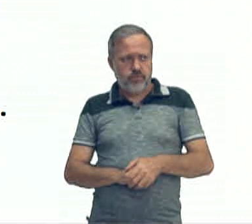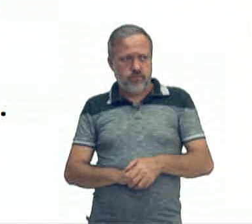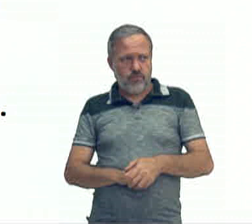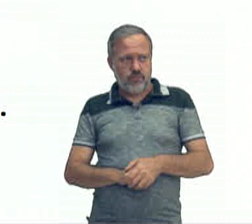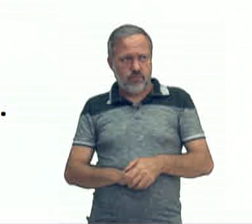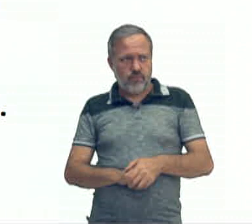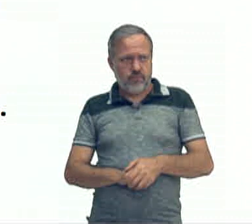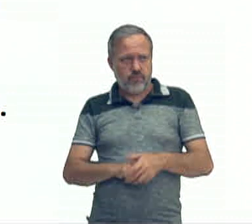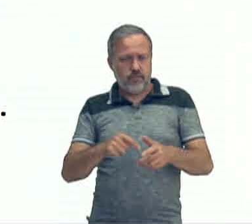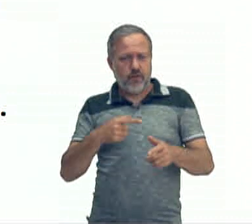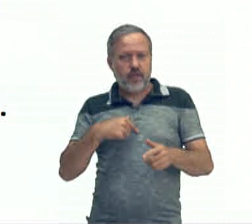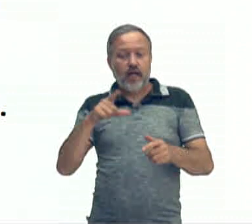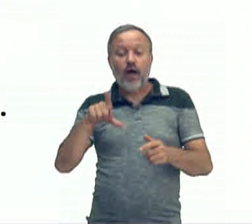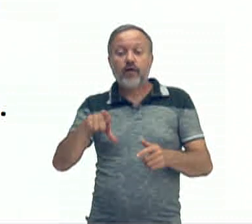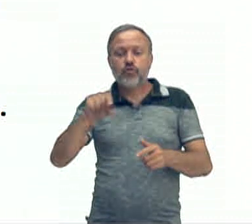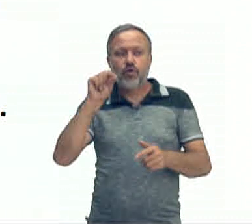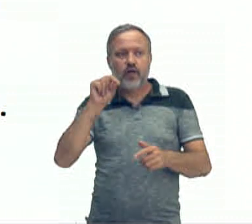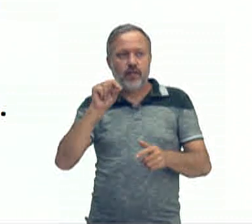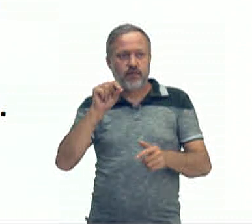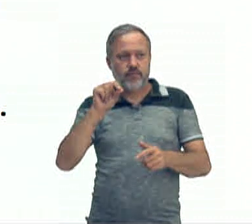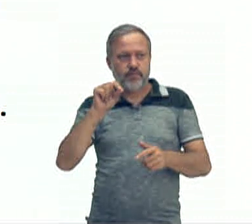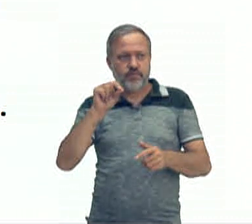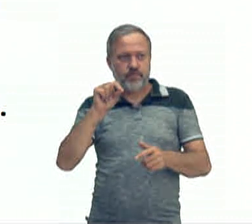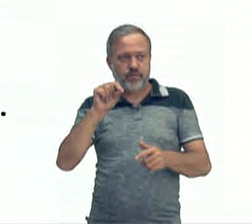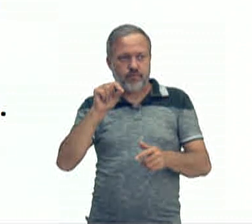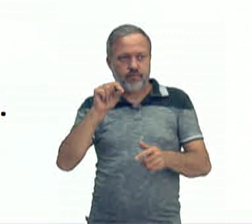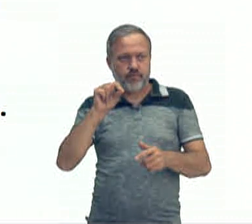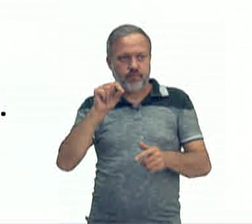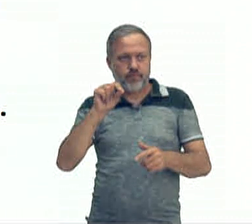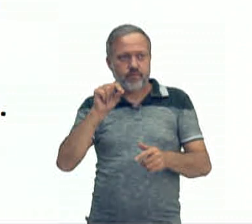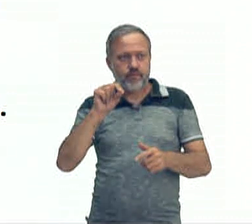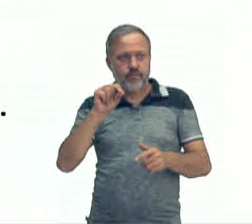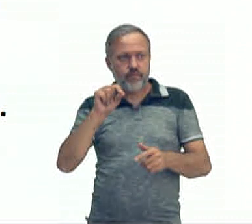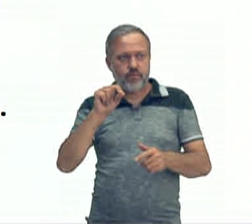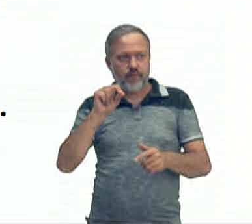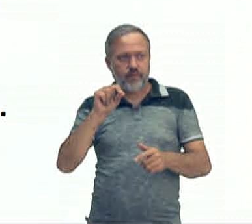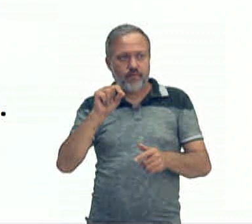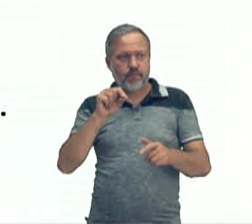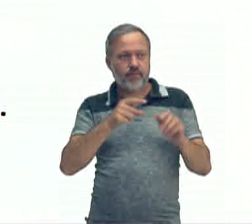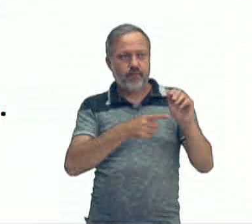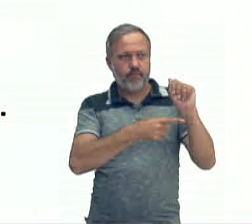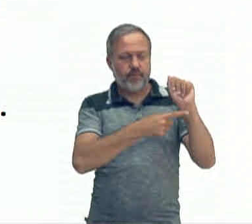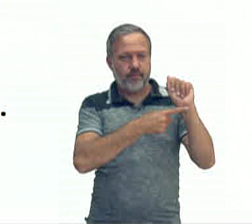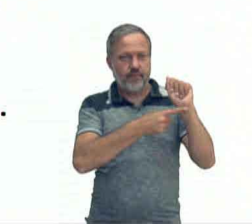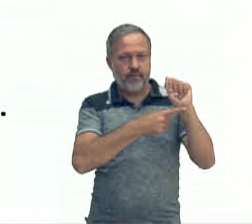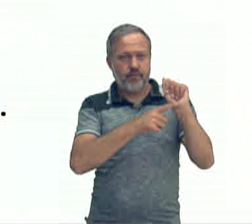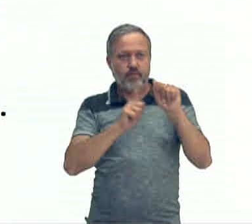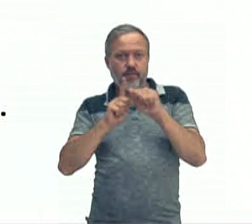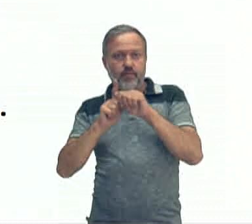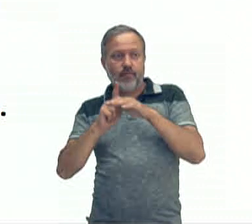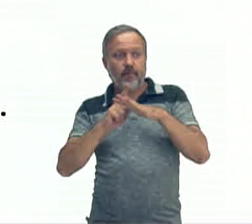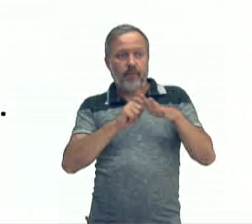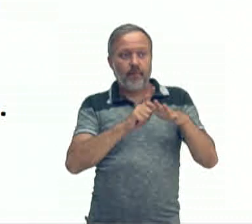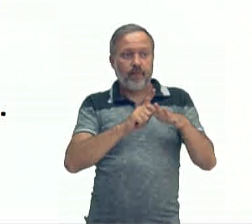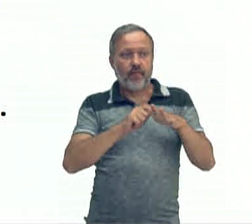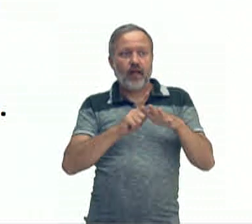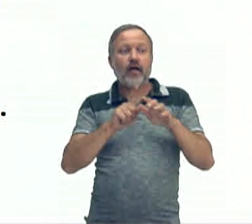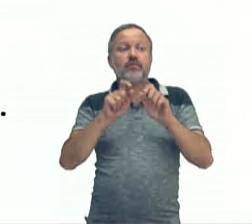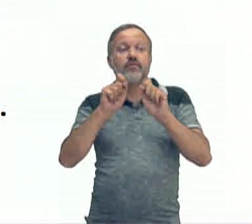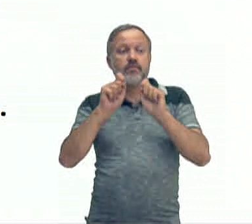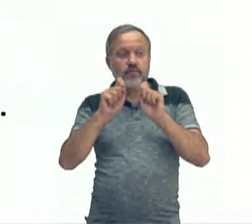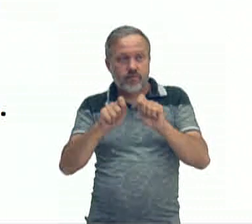enunciado, marque a alternativa correta. Grifa, sublinho, correto. Letra A. A demografia permite